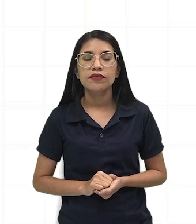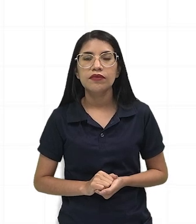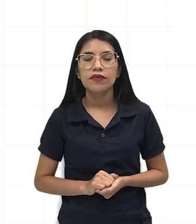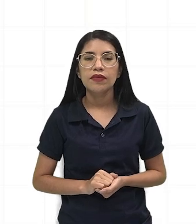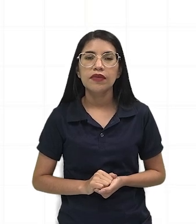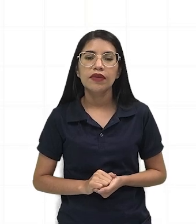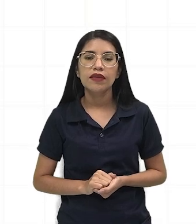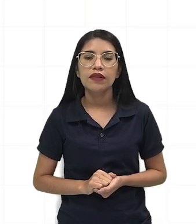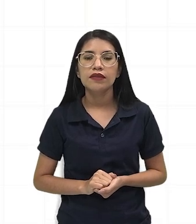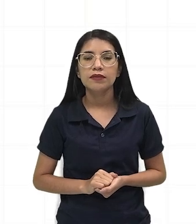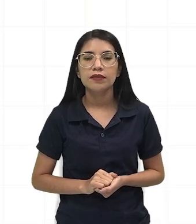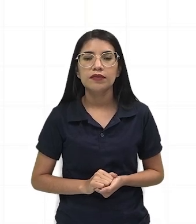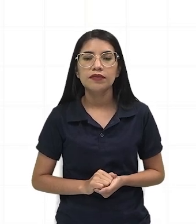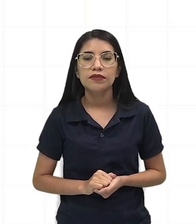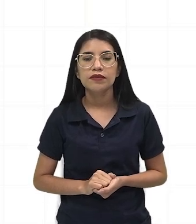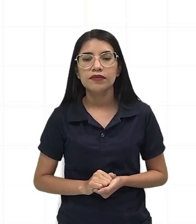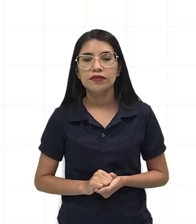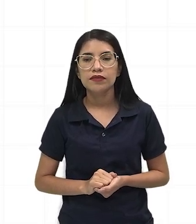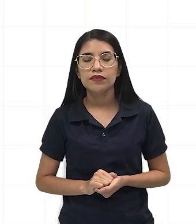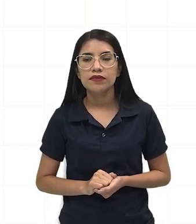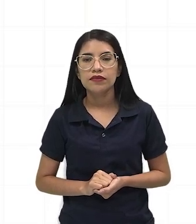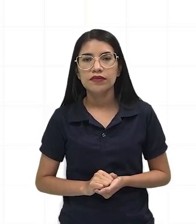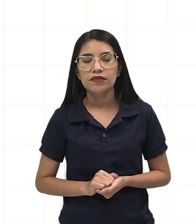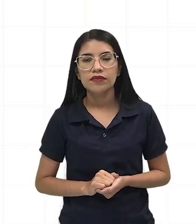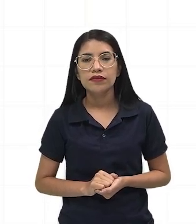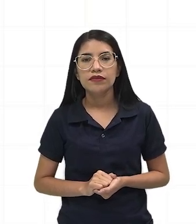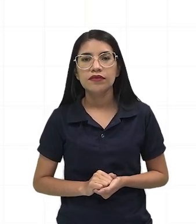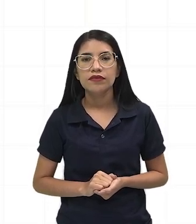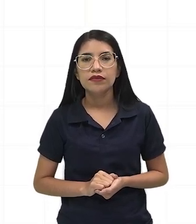8,9 mais